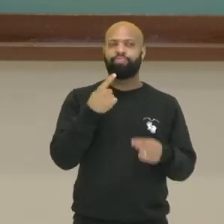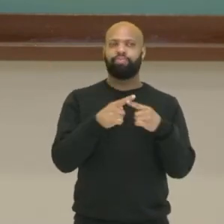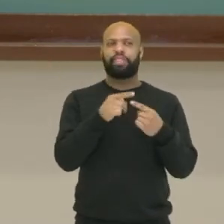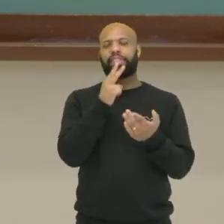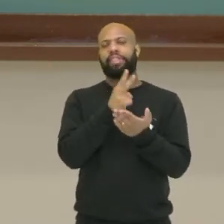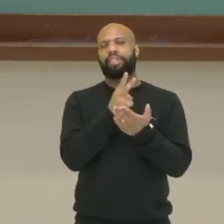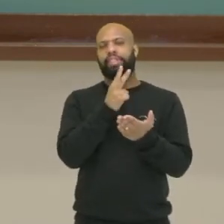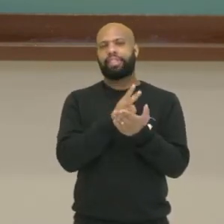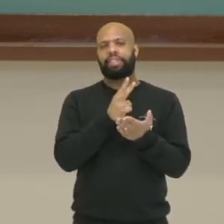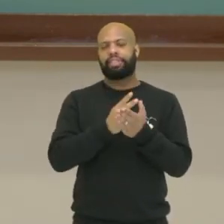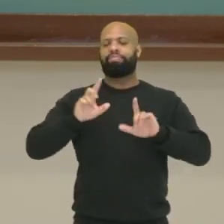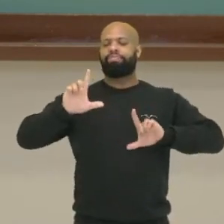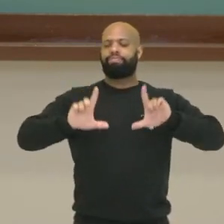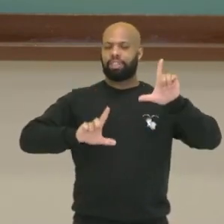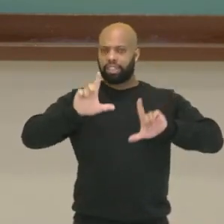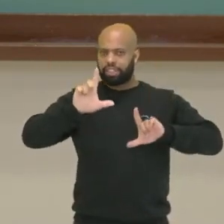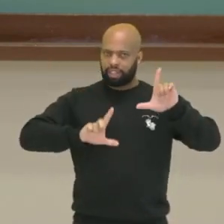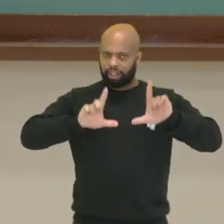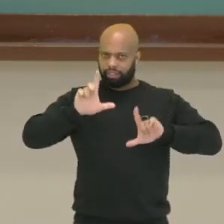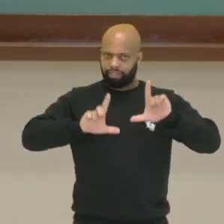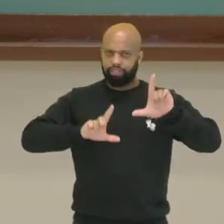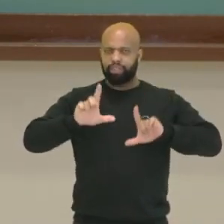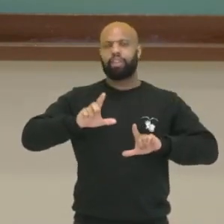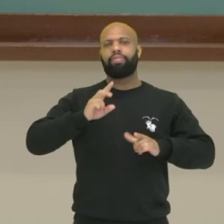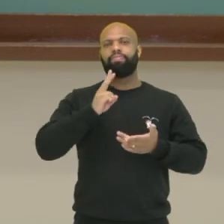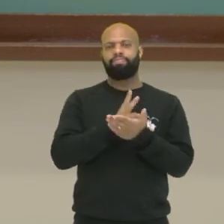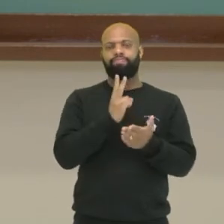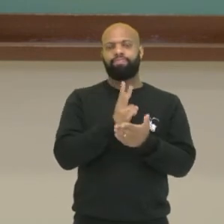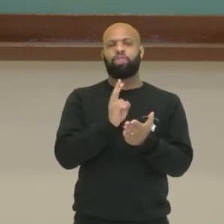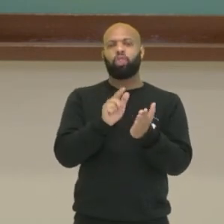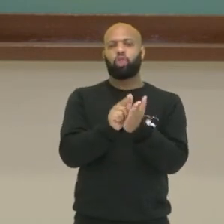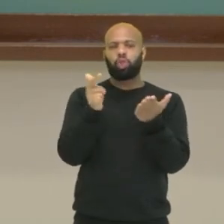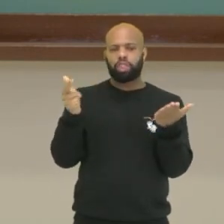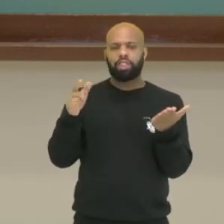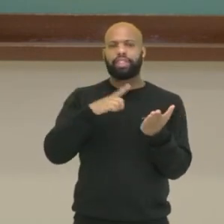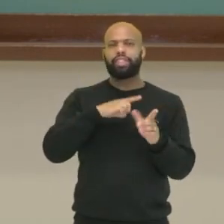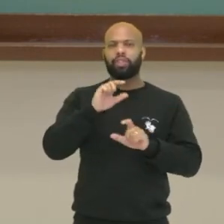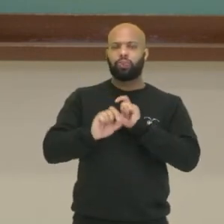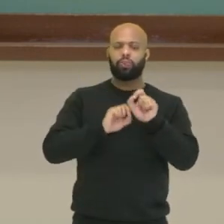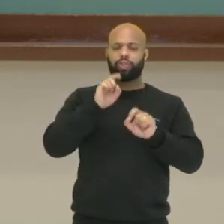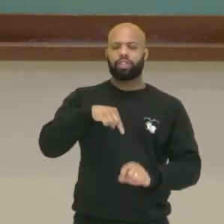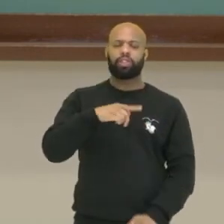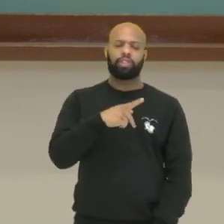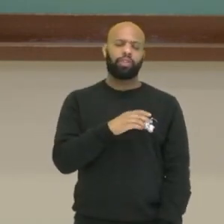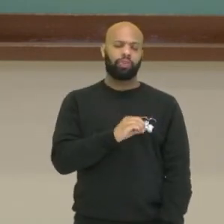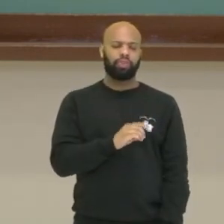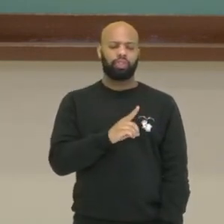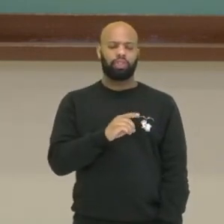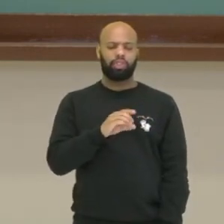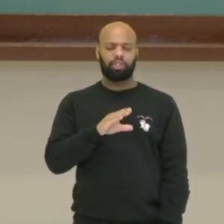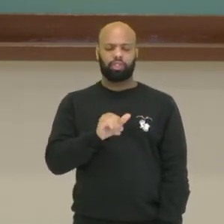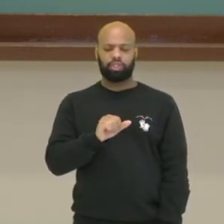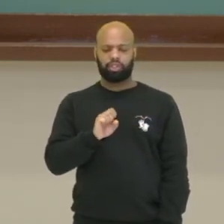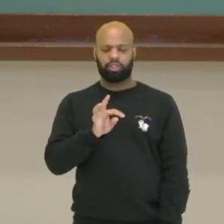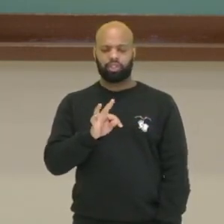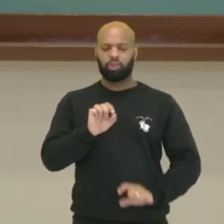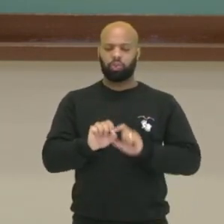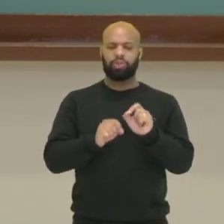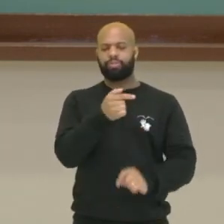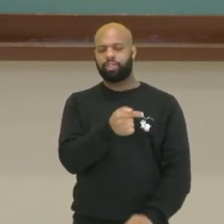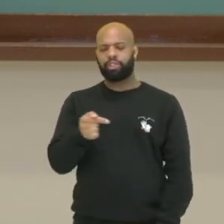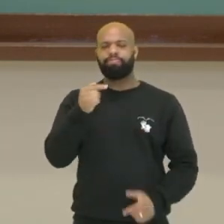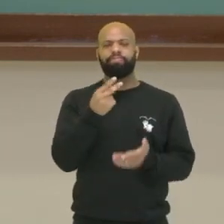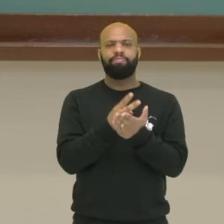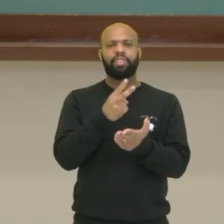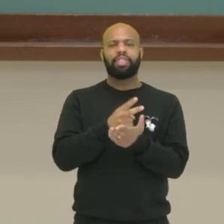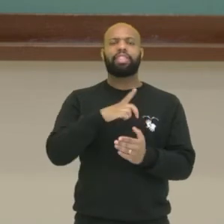jornal local, nosso podcast, toda semana, um assunto diferente. Você está, de repente, andando pela